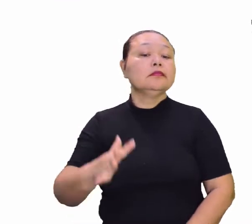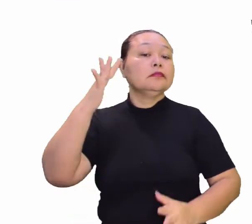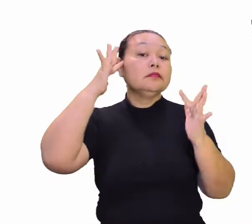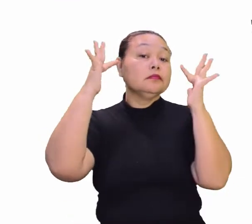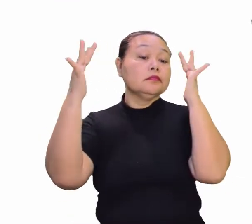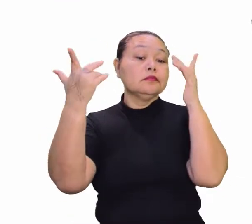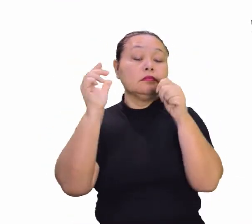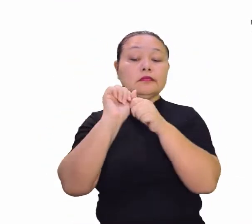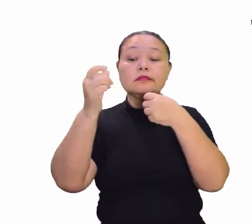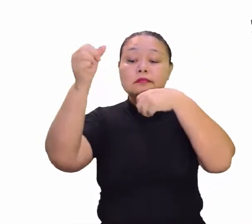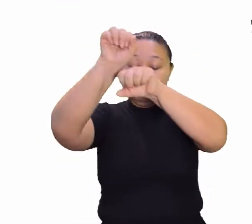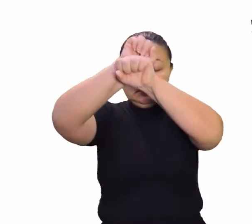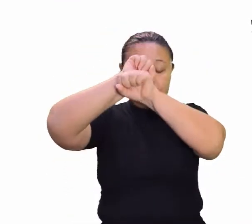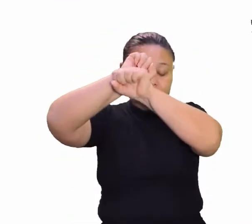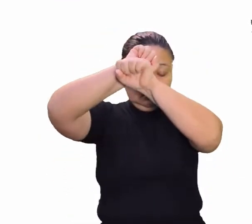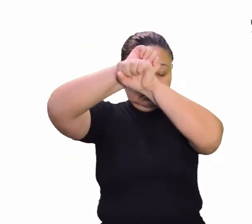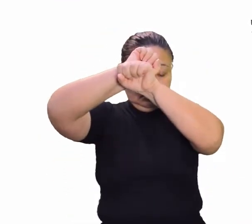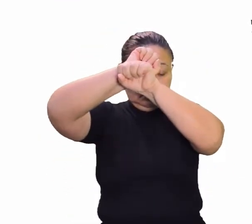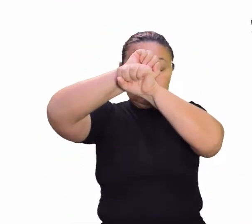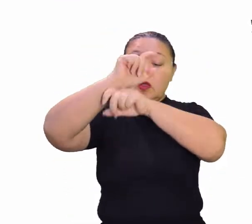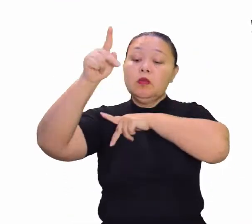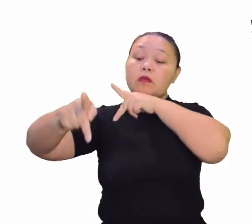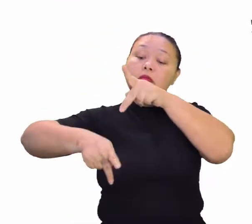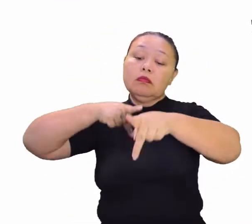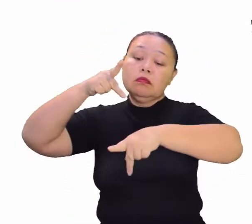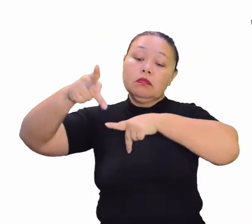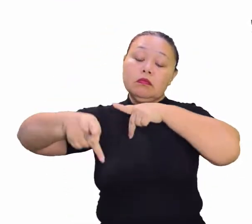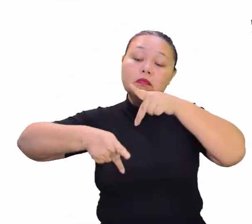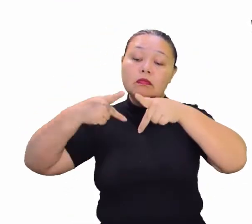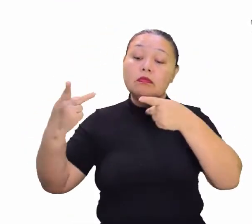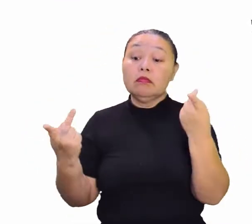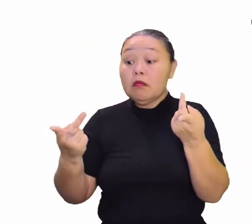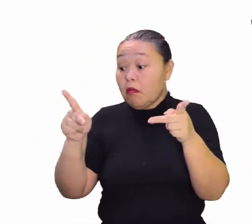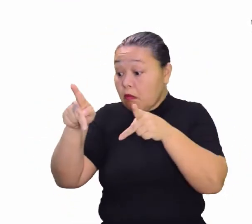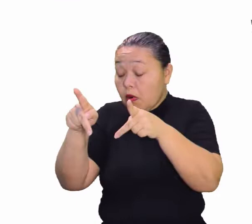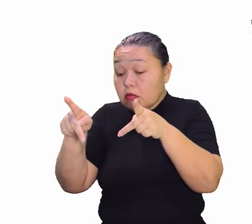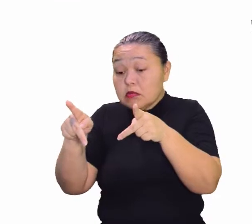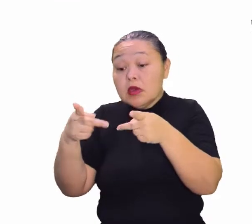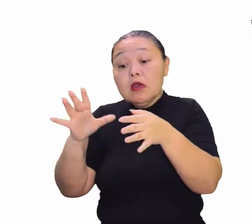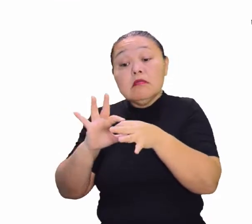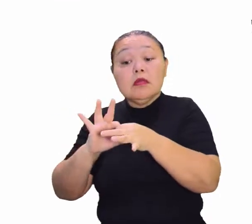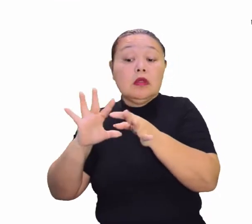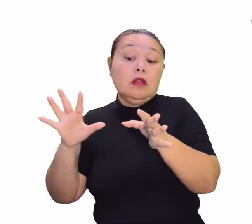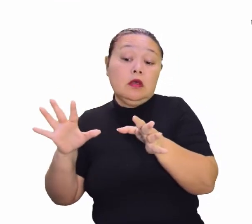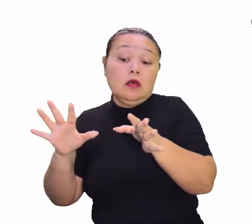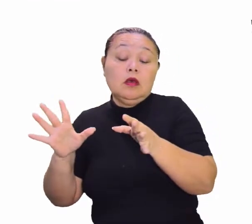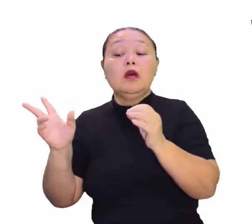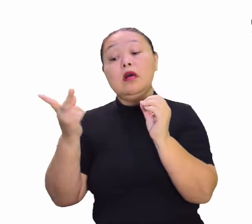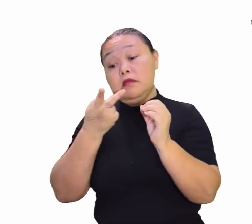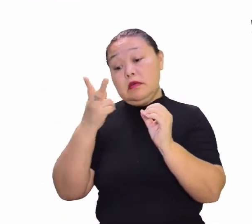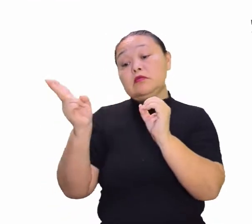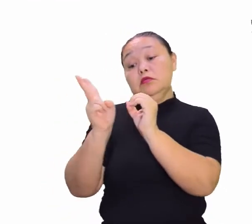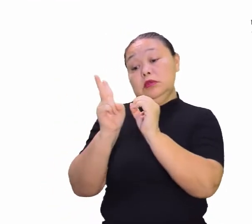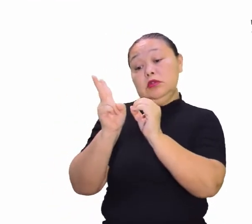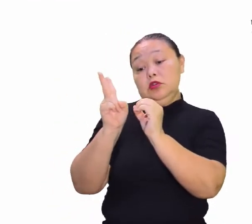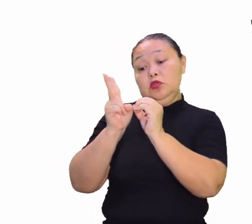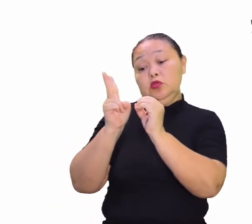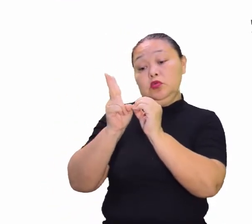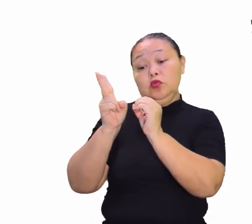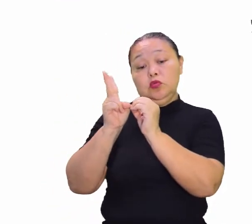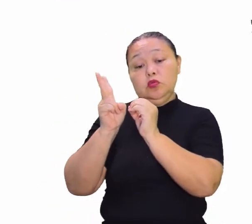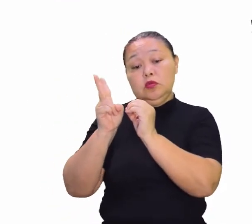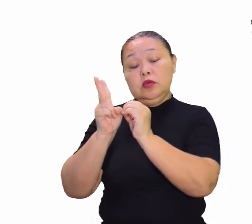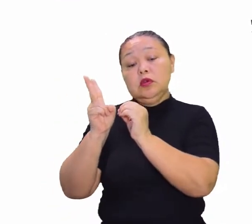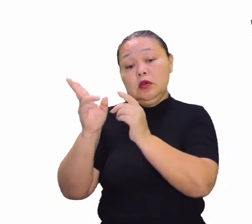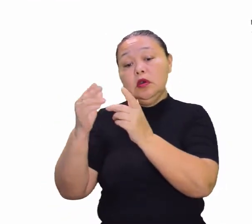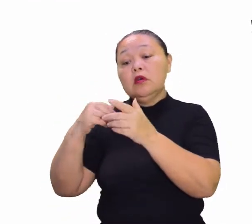Imagina escravizar um povo que vivia livre. Estamos falando dos indígenas. Viviam livre dentro